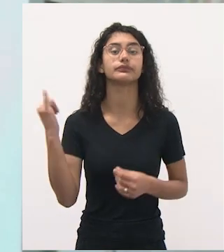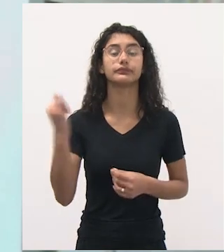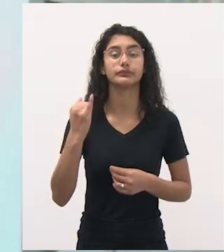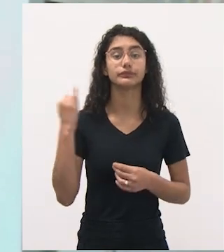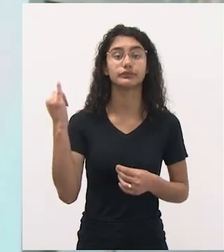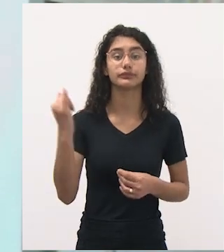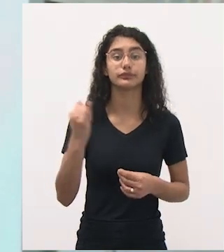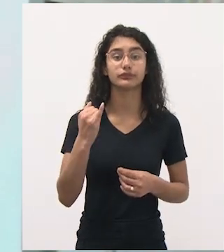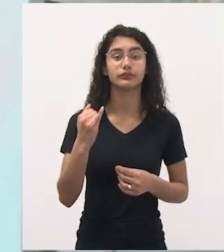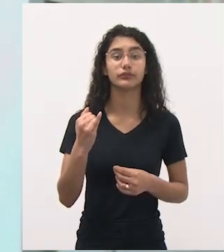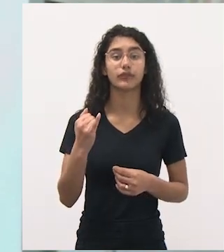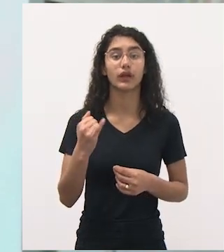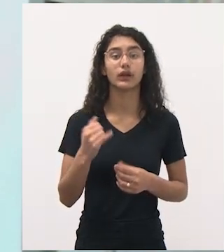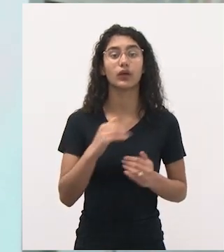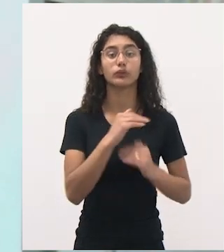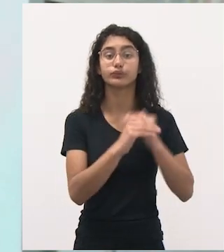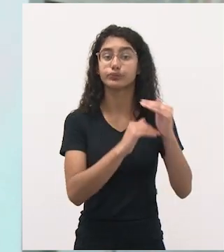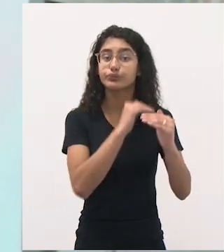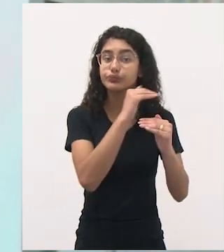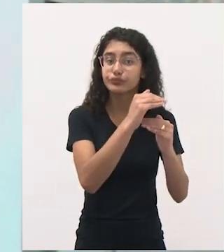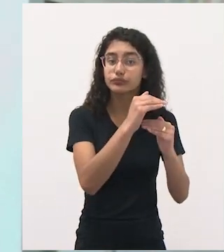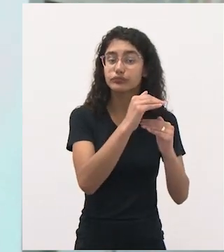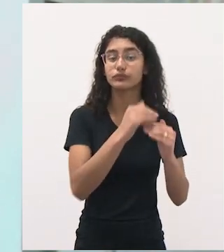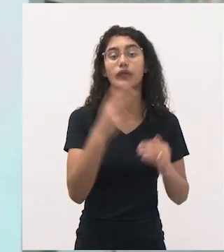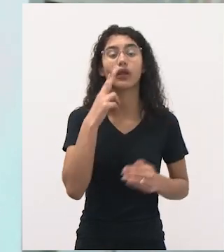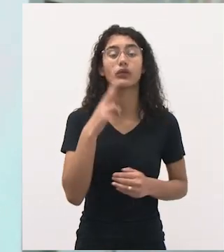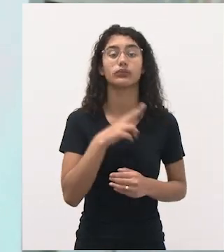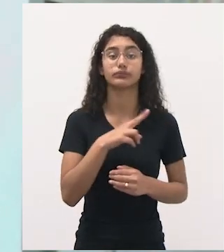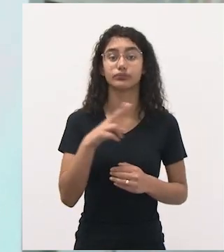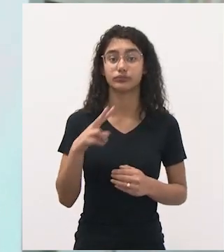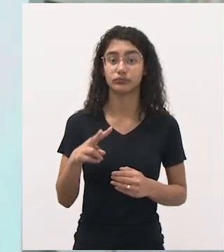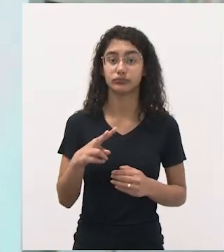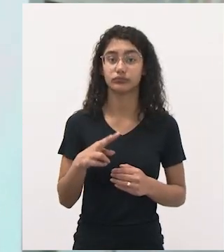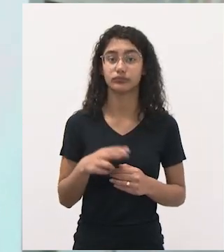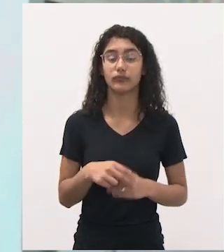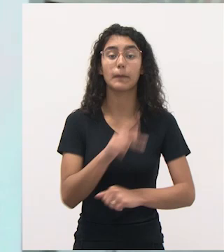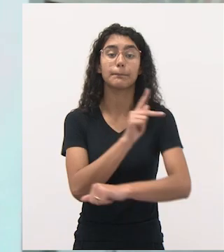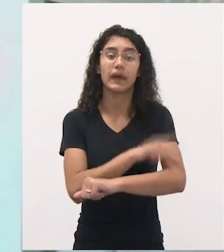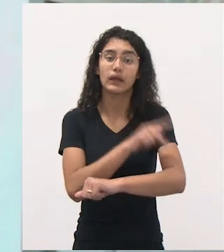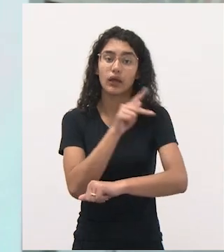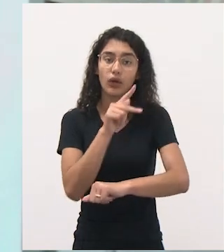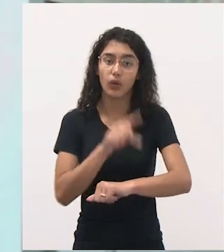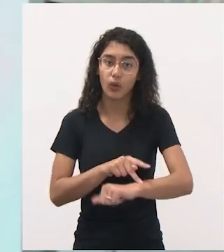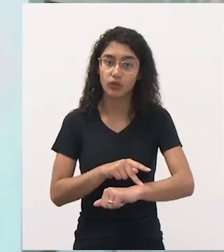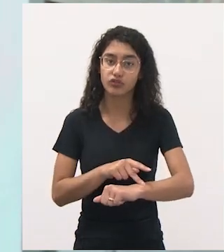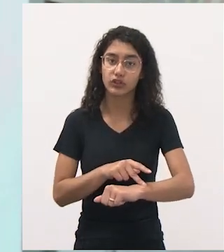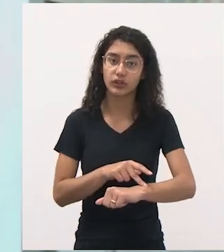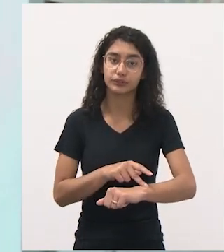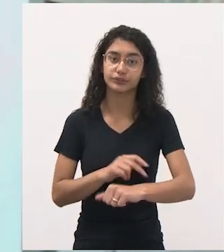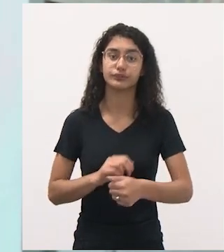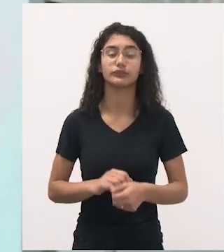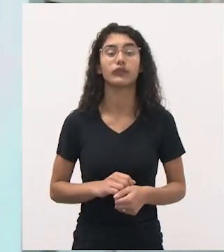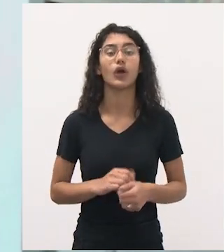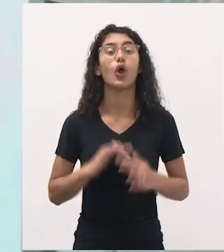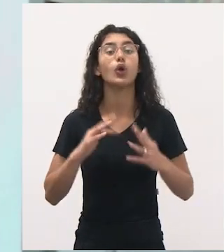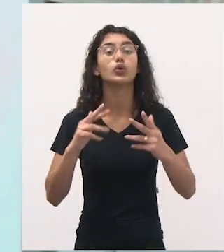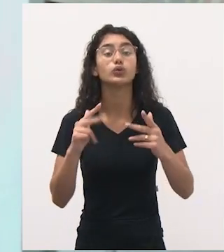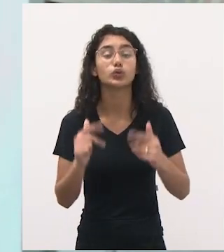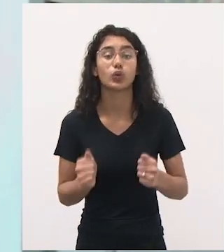esse processo que o ciclo está mostrando. Ter uma intervenção pedagógica sistêmica, onde todos olhem